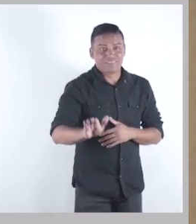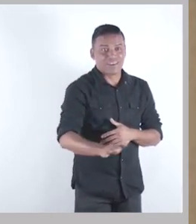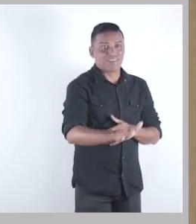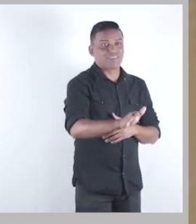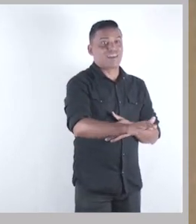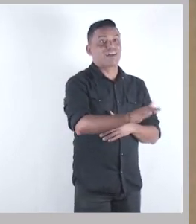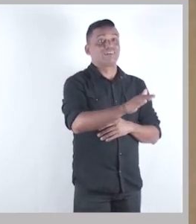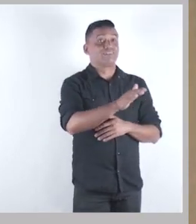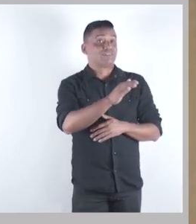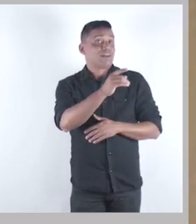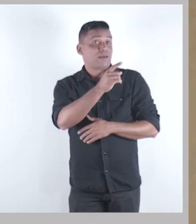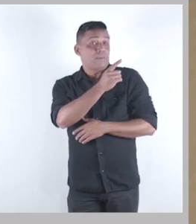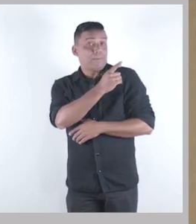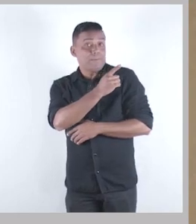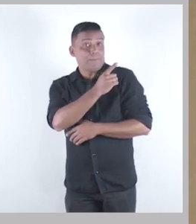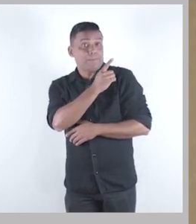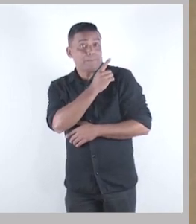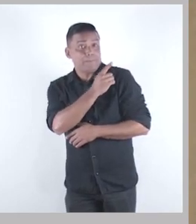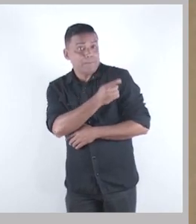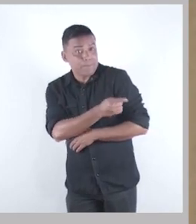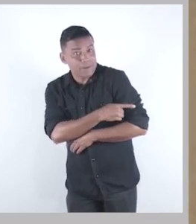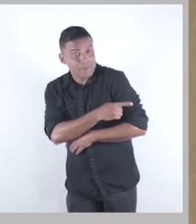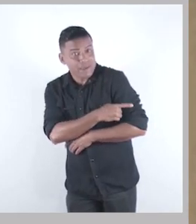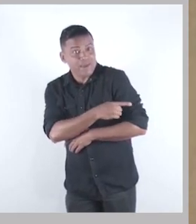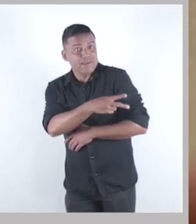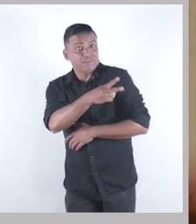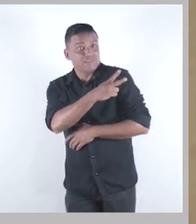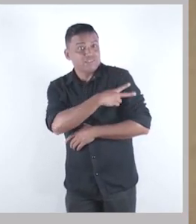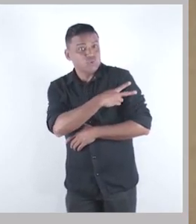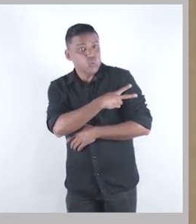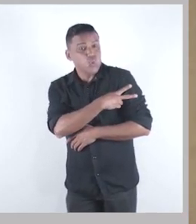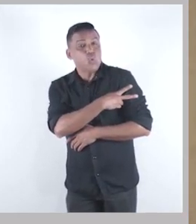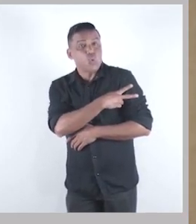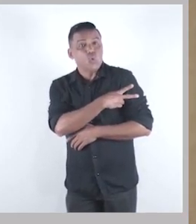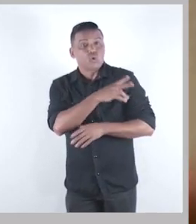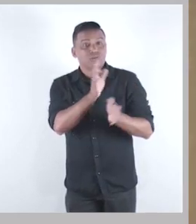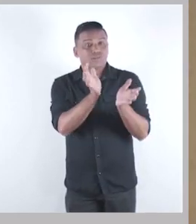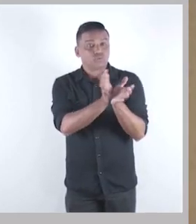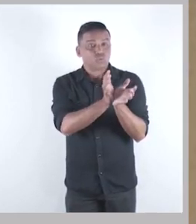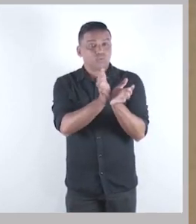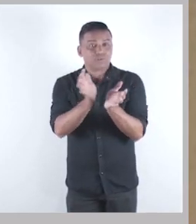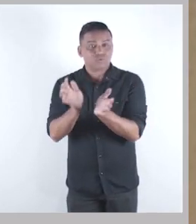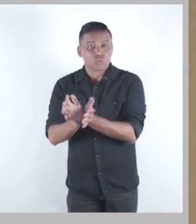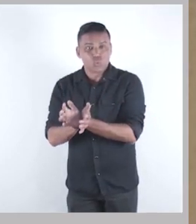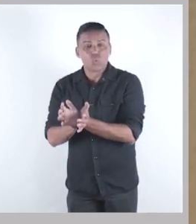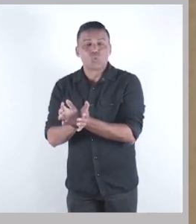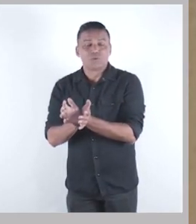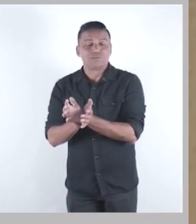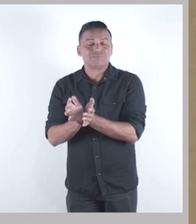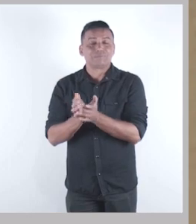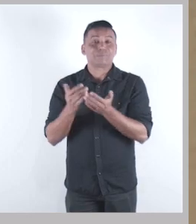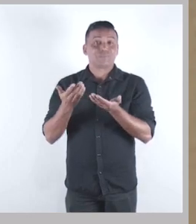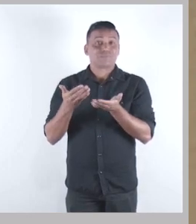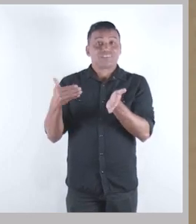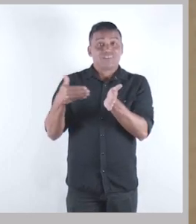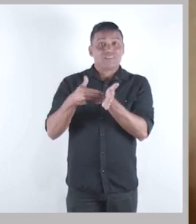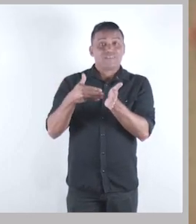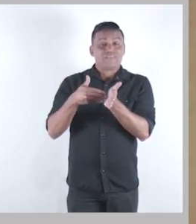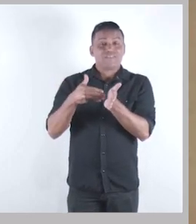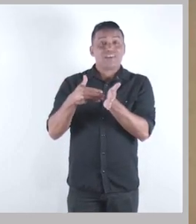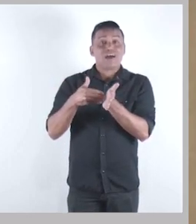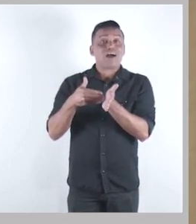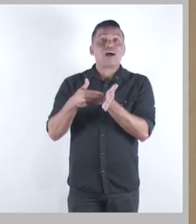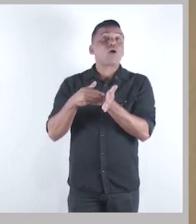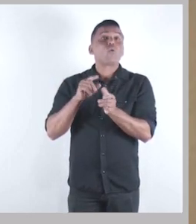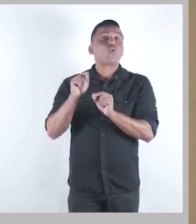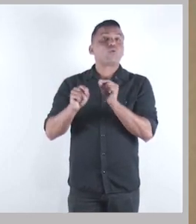da primeira, segunda série, a gente junta as crianças em várias salas, alguém lê isto, e no final, bom, quem